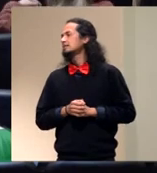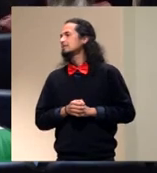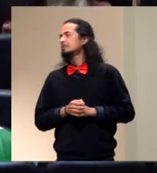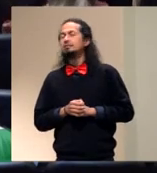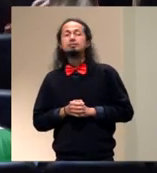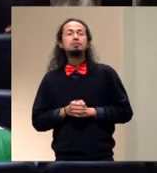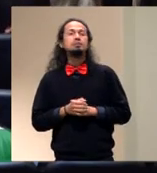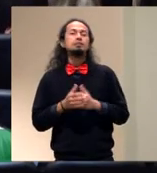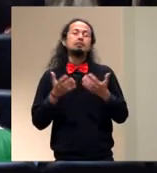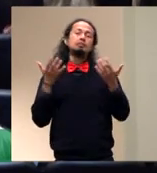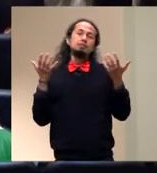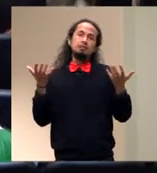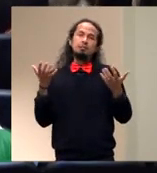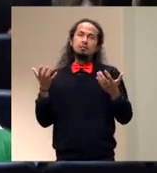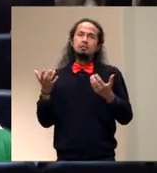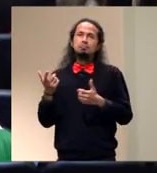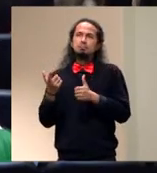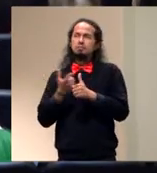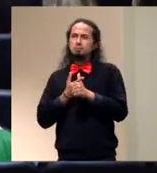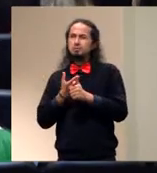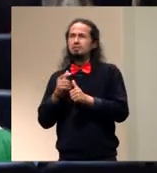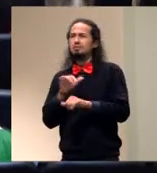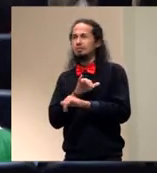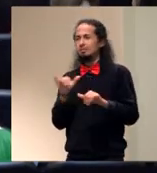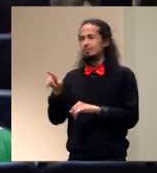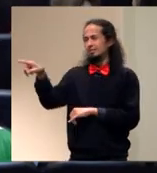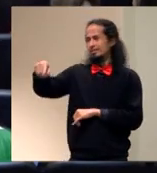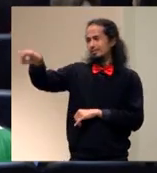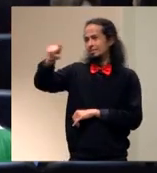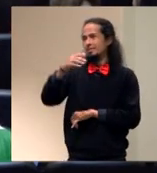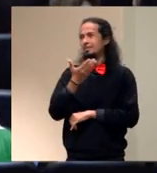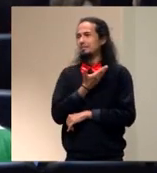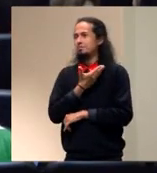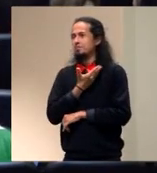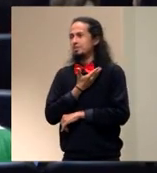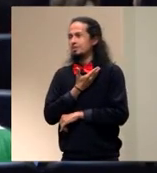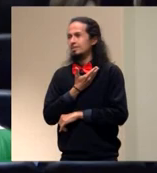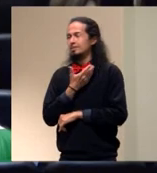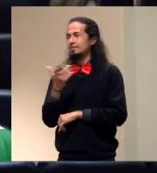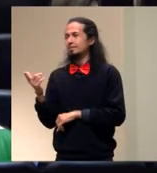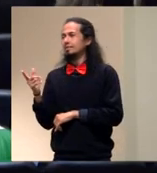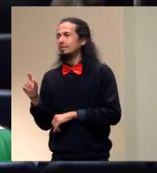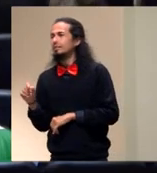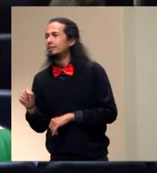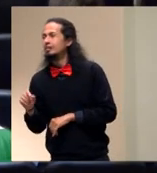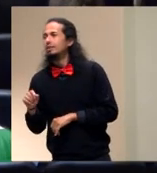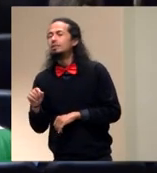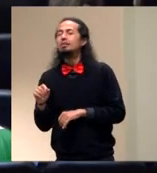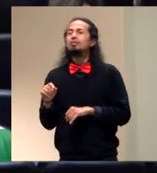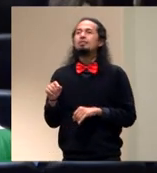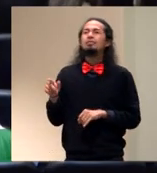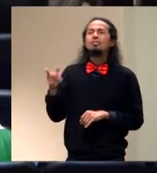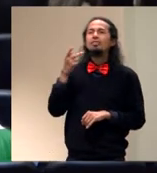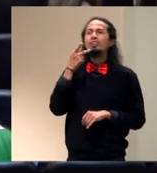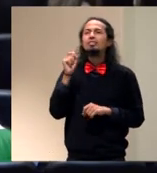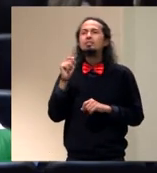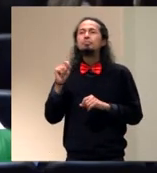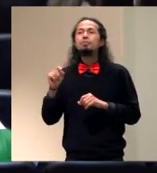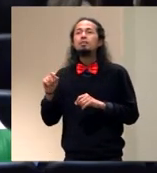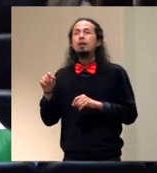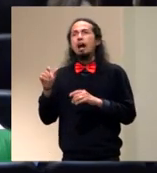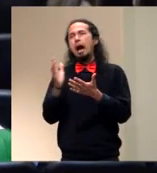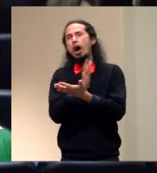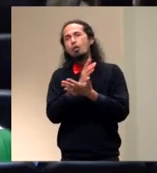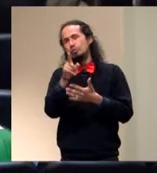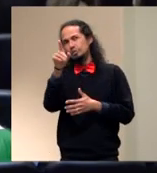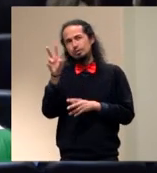Vou primeiro dizer que as companheiras aqui da frente disseram baixo, que acho que nem todos puderam ouvir, que elas gostariam de levar a Heloísa para